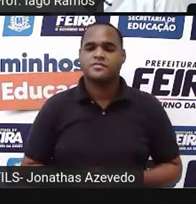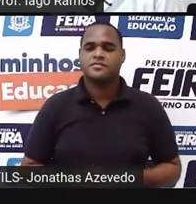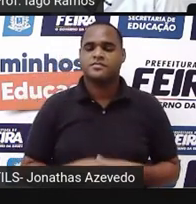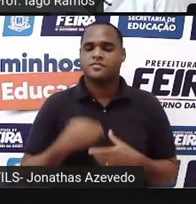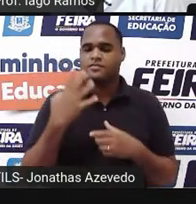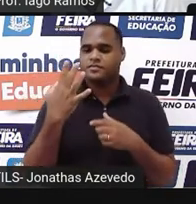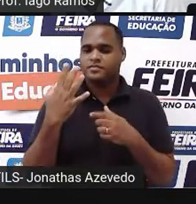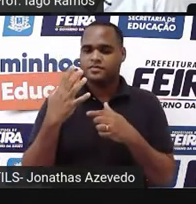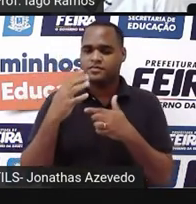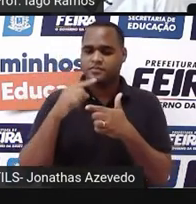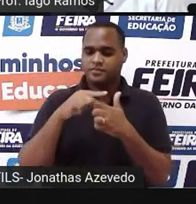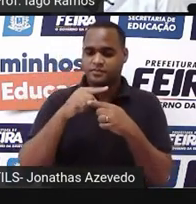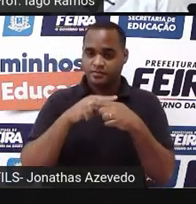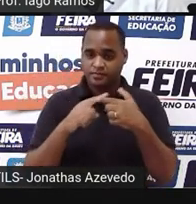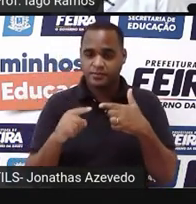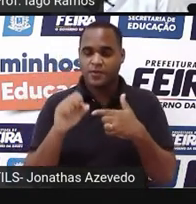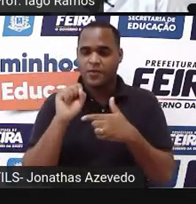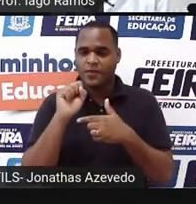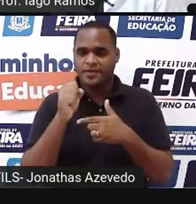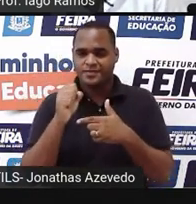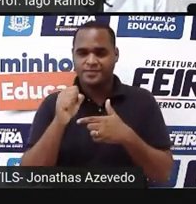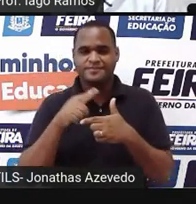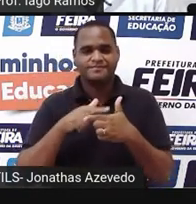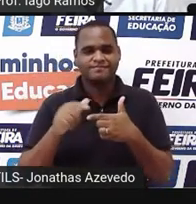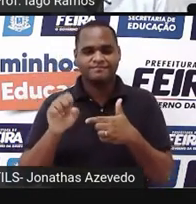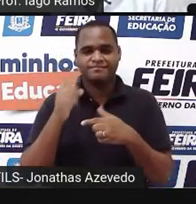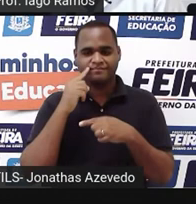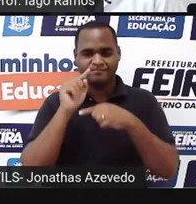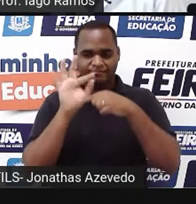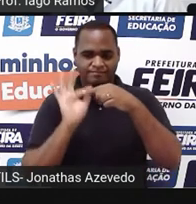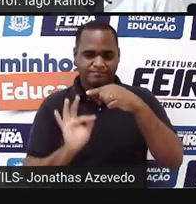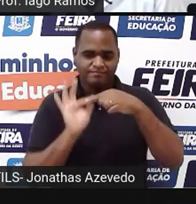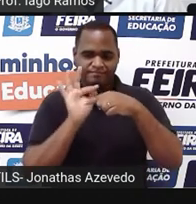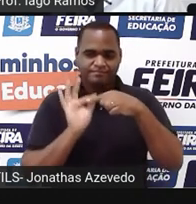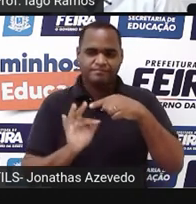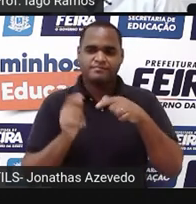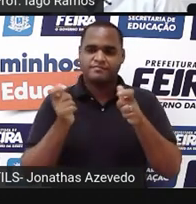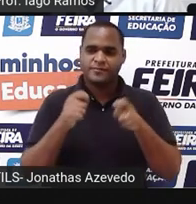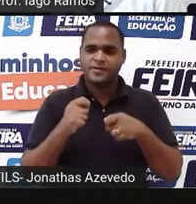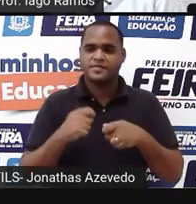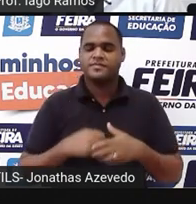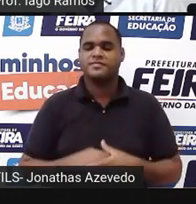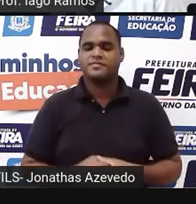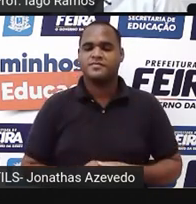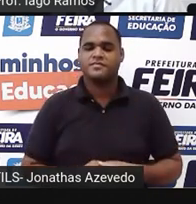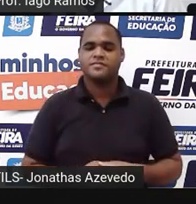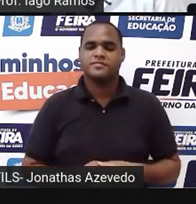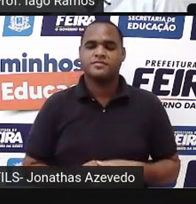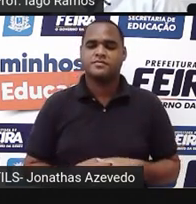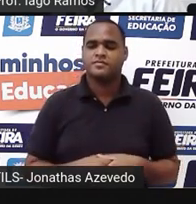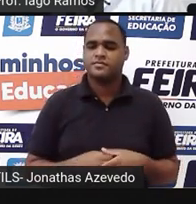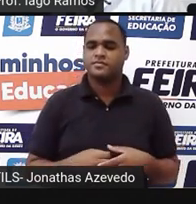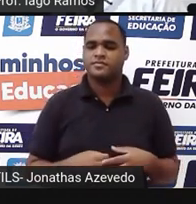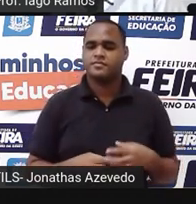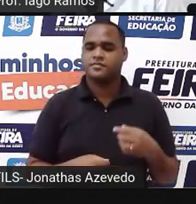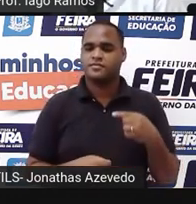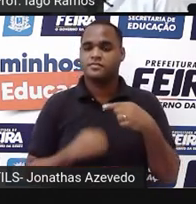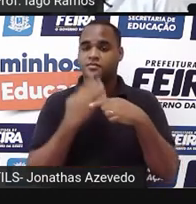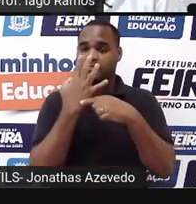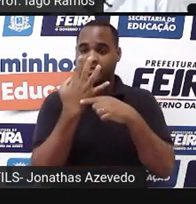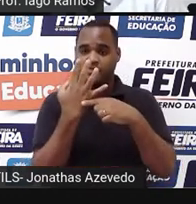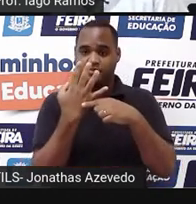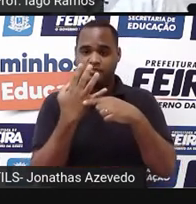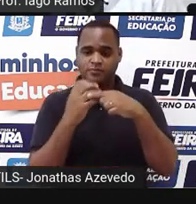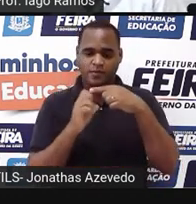4 dividido por 8 vai dar uma fração, tá? Essa fração, o máximo que a gente consegue fazer é simplificar